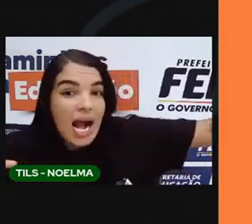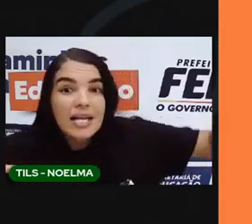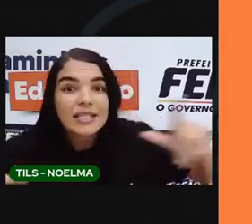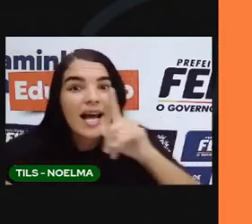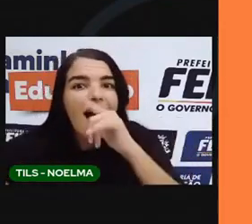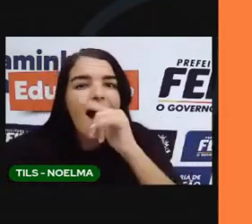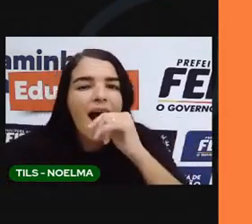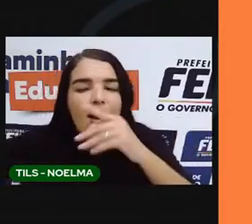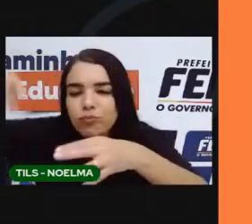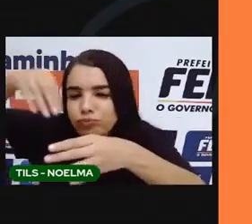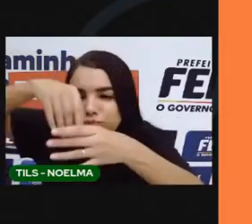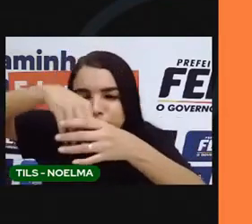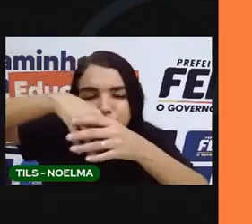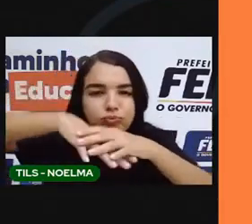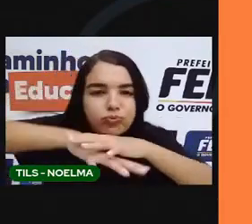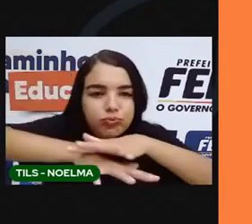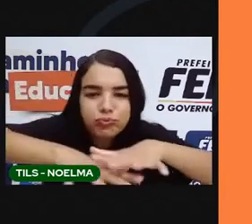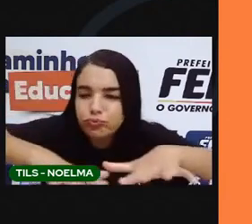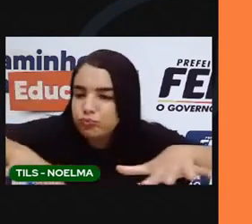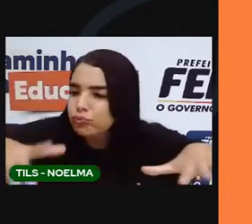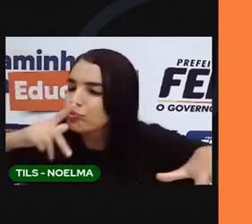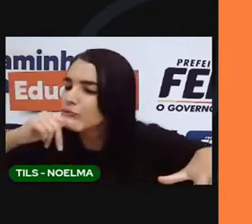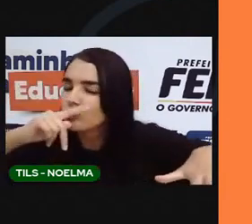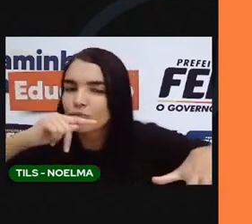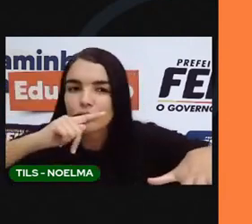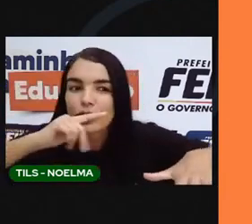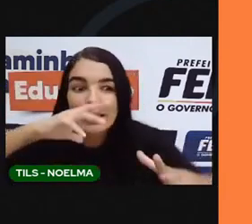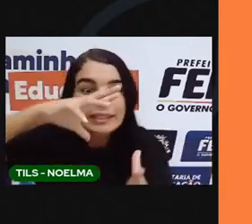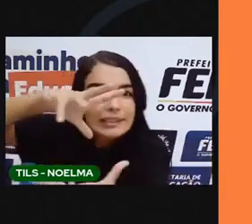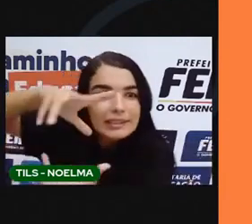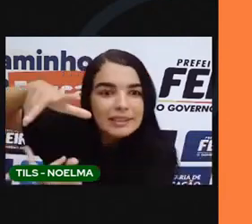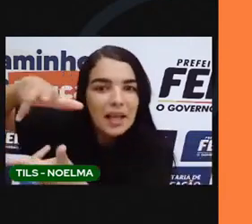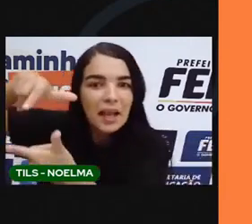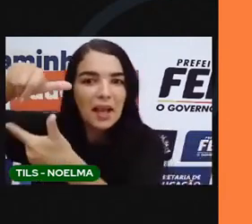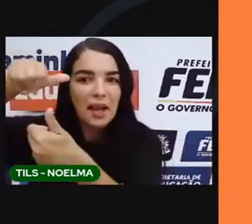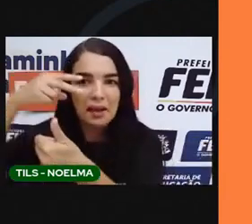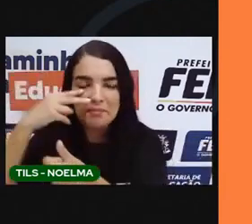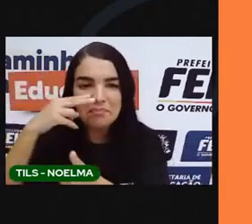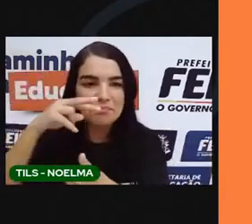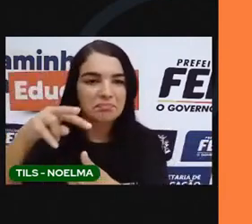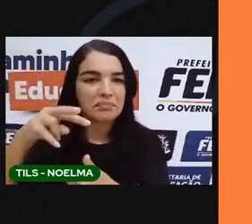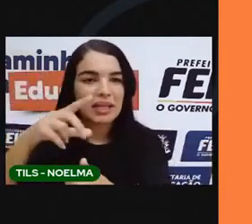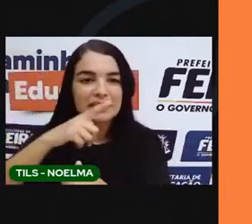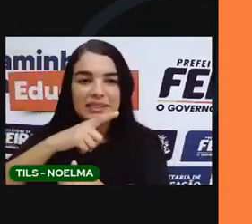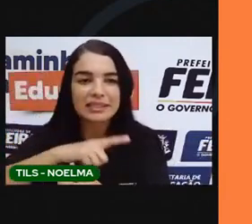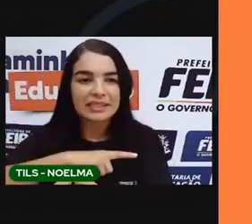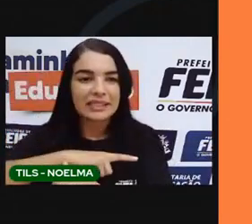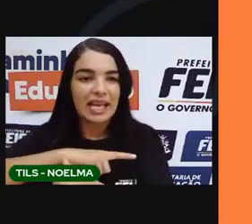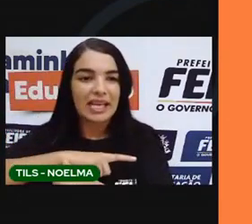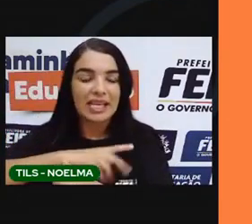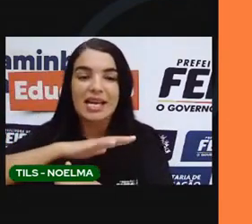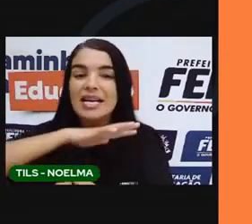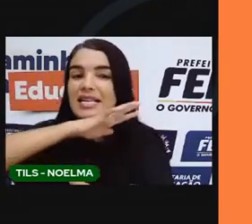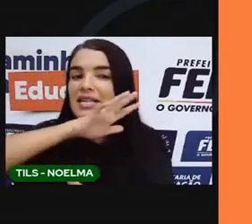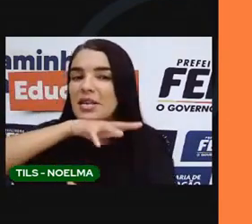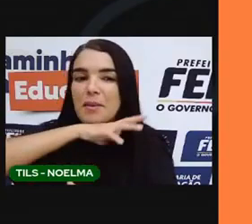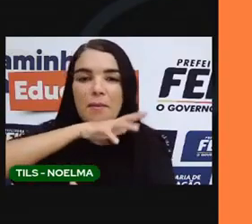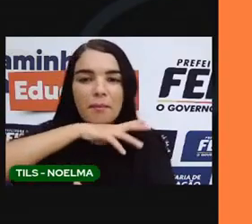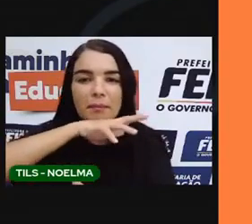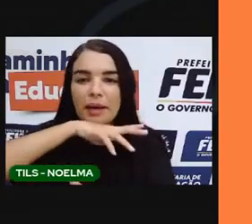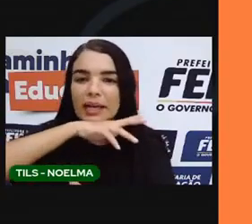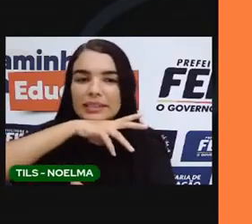planeta Terra. Nesse bioma vivem animais de quase toda a fauna brasileira.